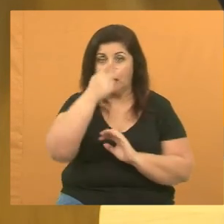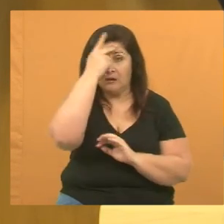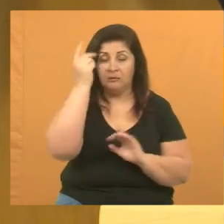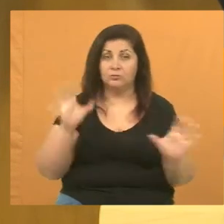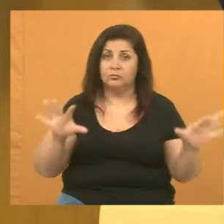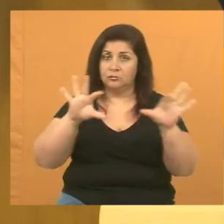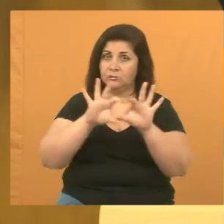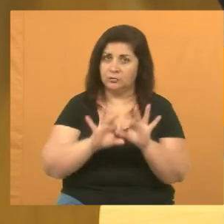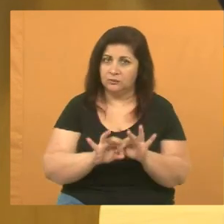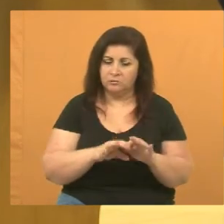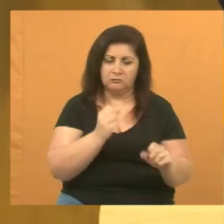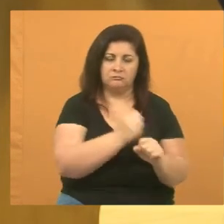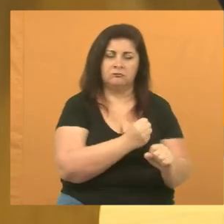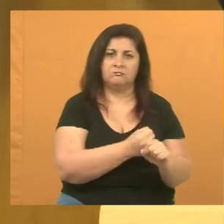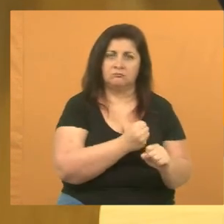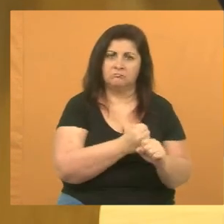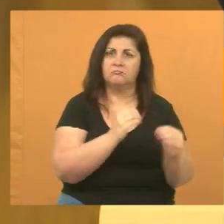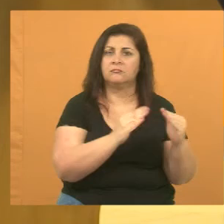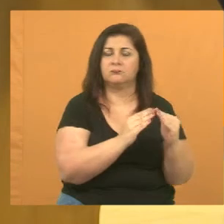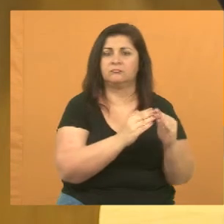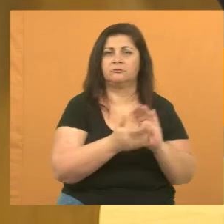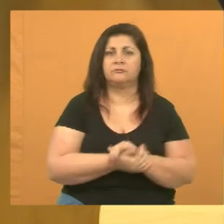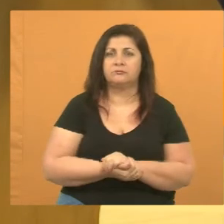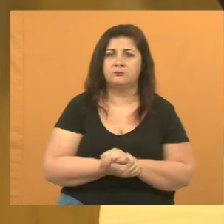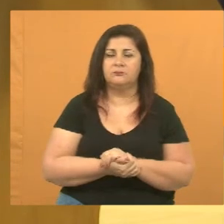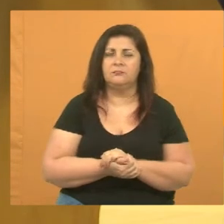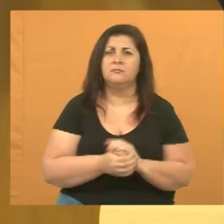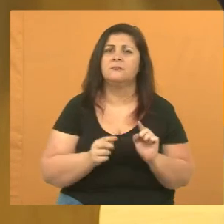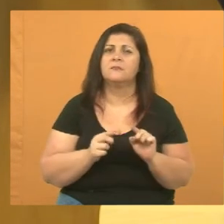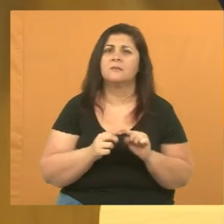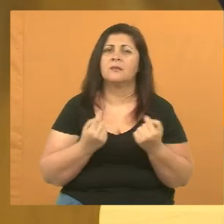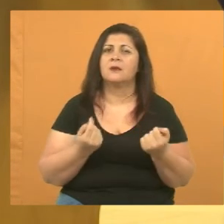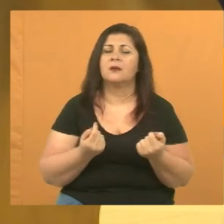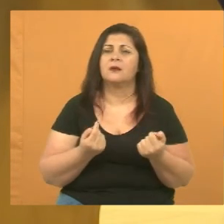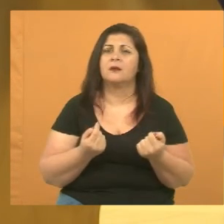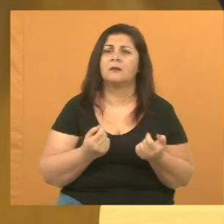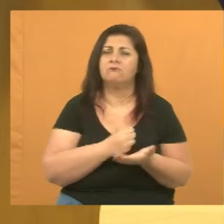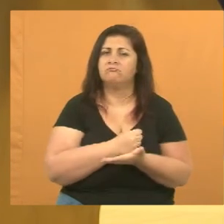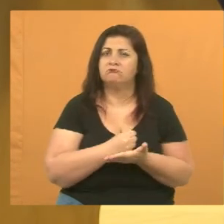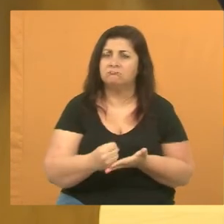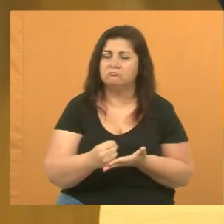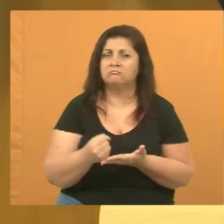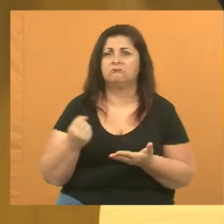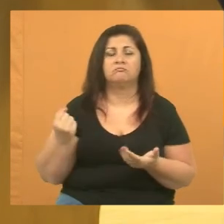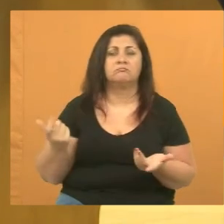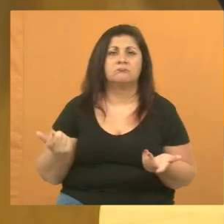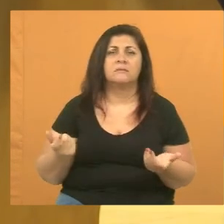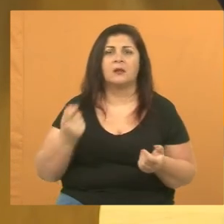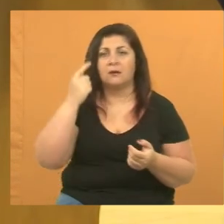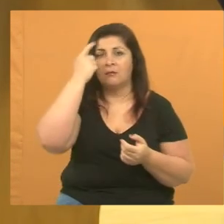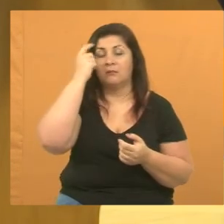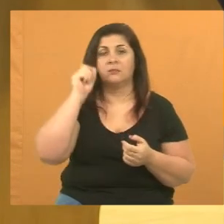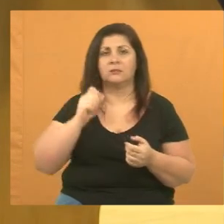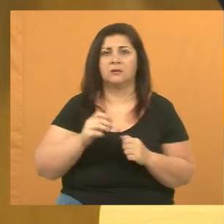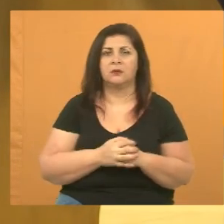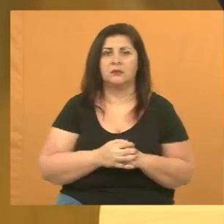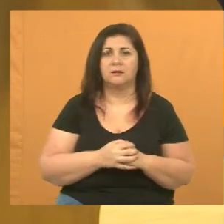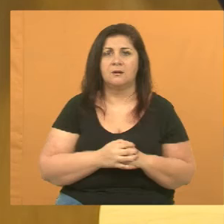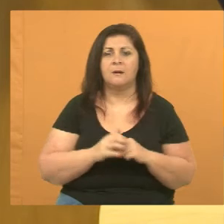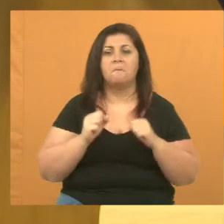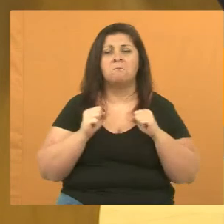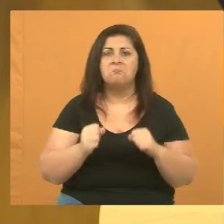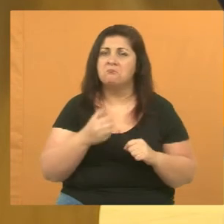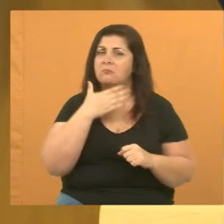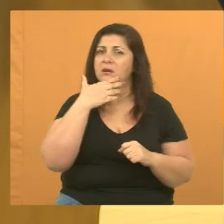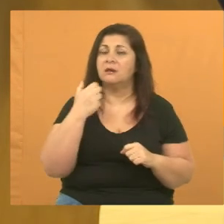uniram para construir a sua moradia. Mas o que passados esses anos, eu penso que poderia ter sido